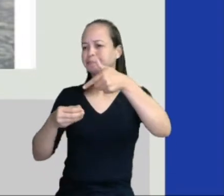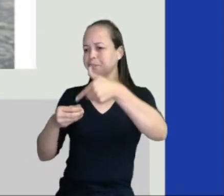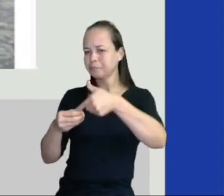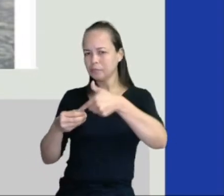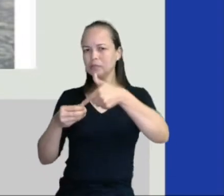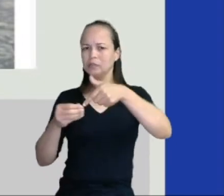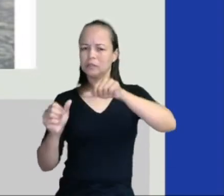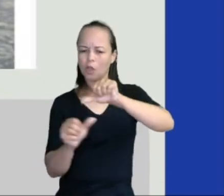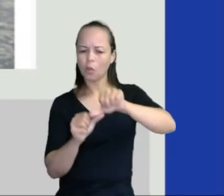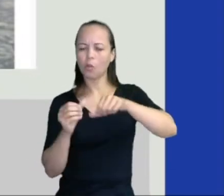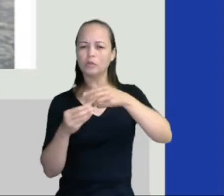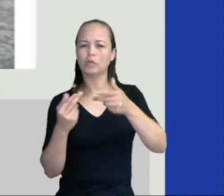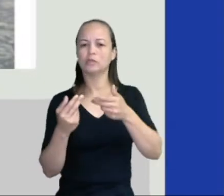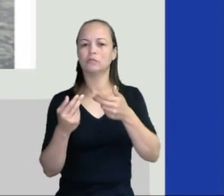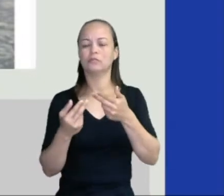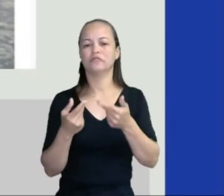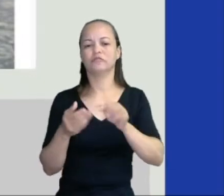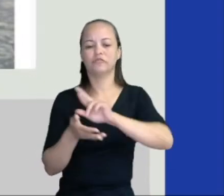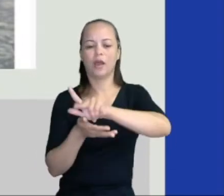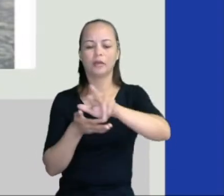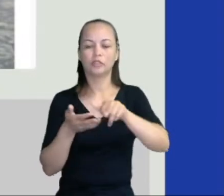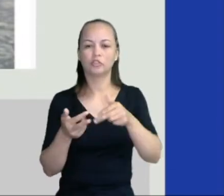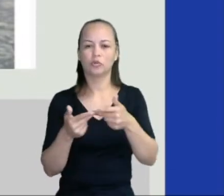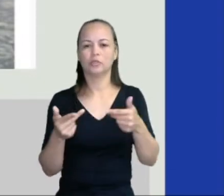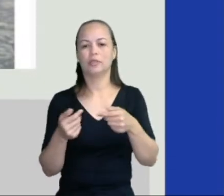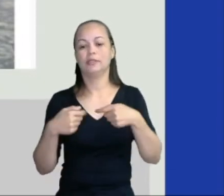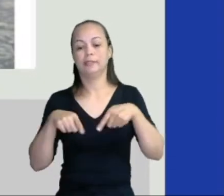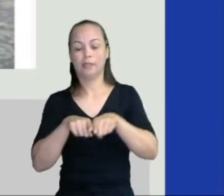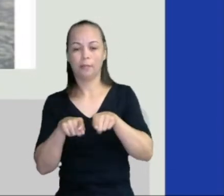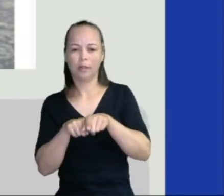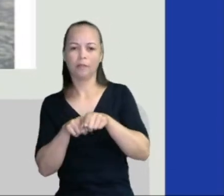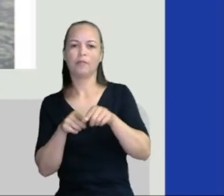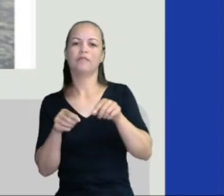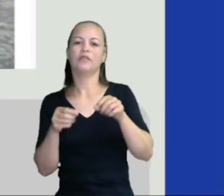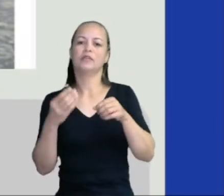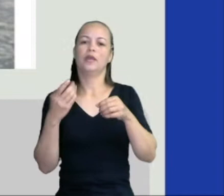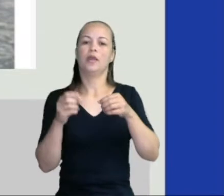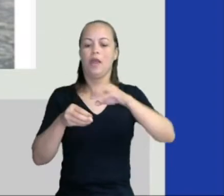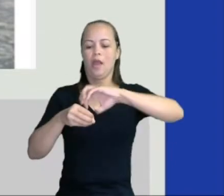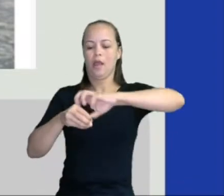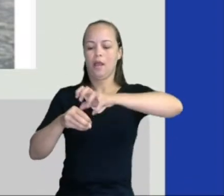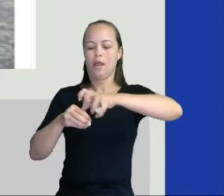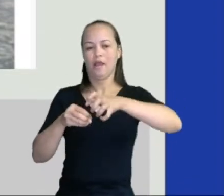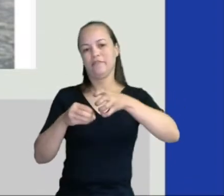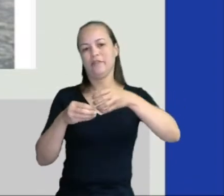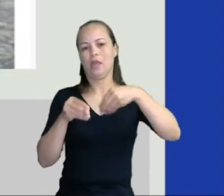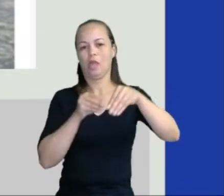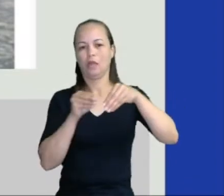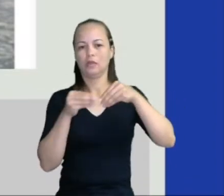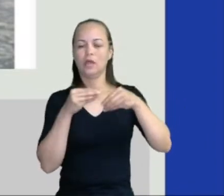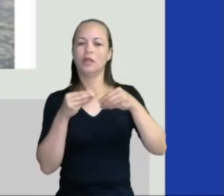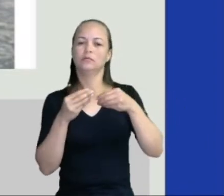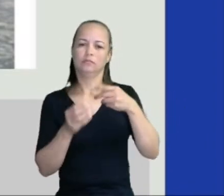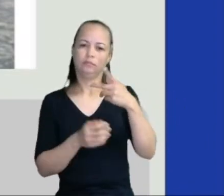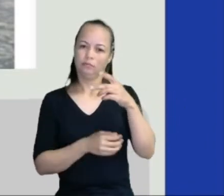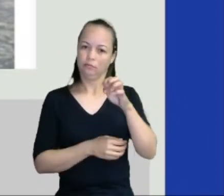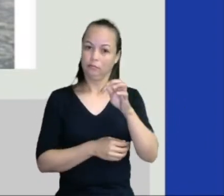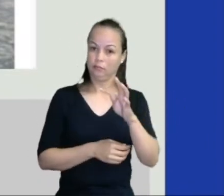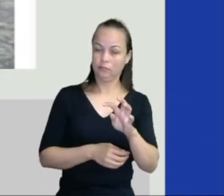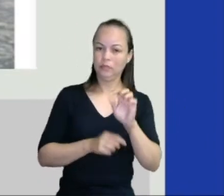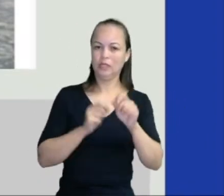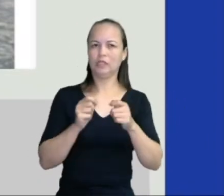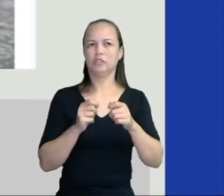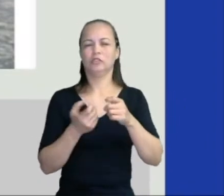e etc., como para fazer, por exemplo, as garrafinhas de plástico. Isso mesmo, aquelas garrafinhas PET de refrigerante,